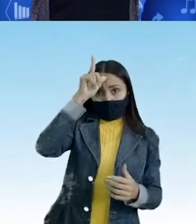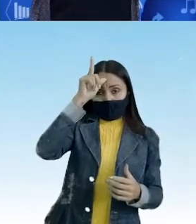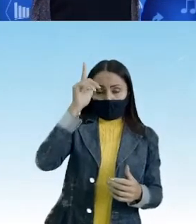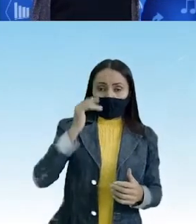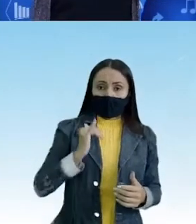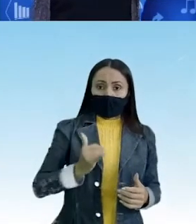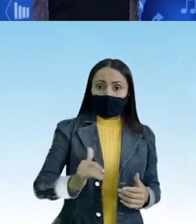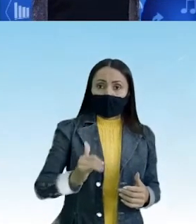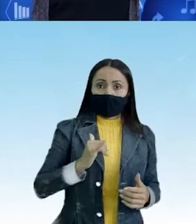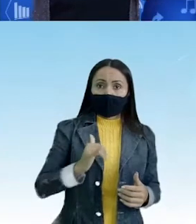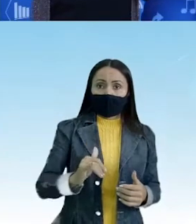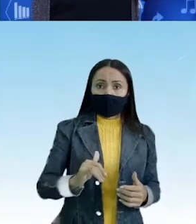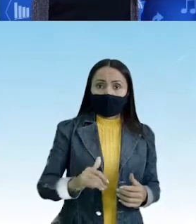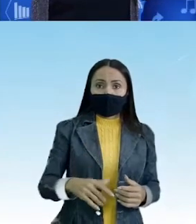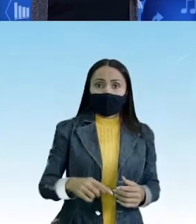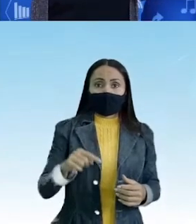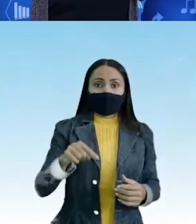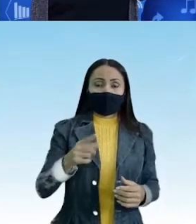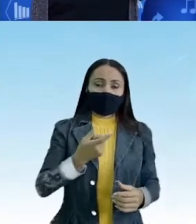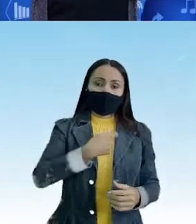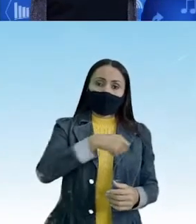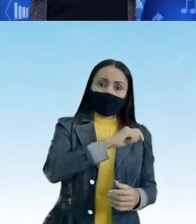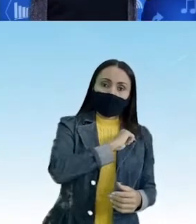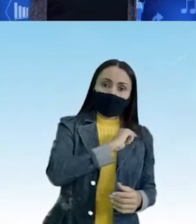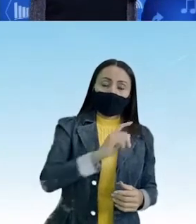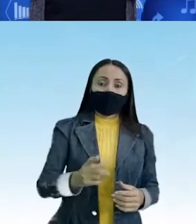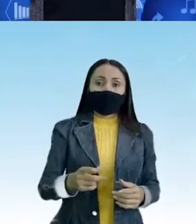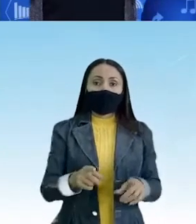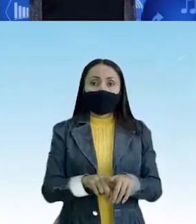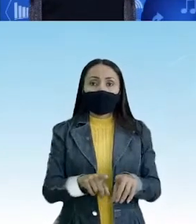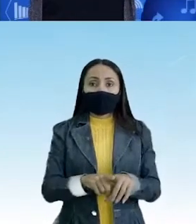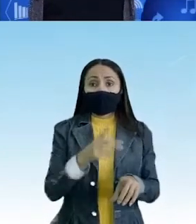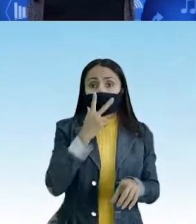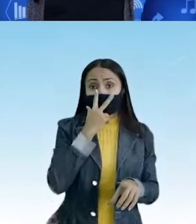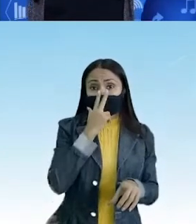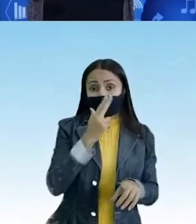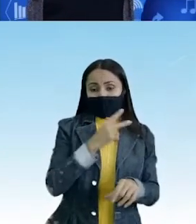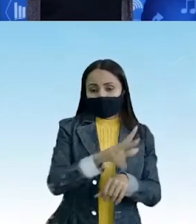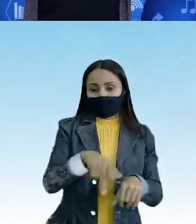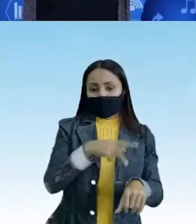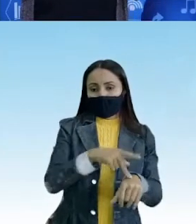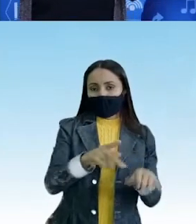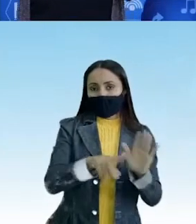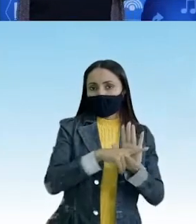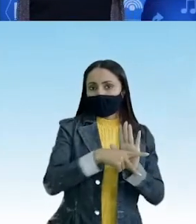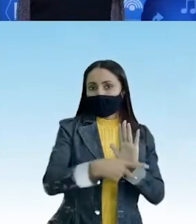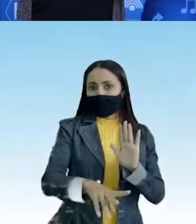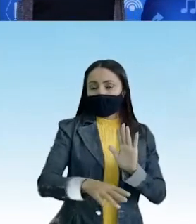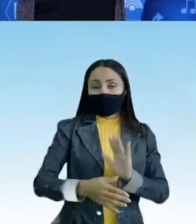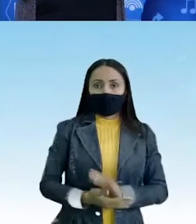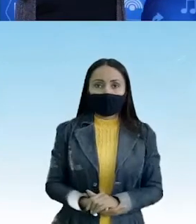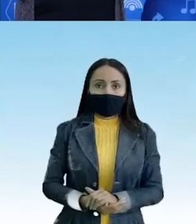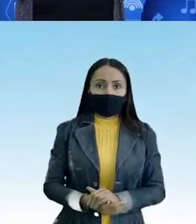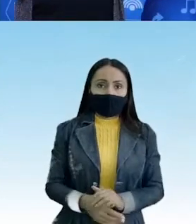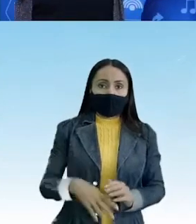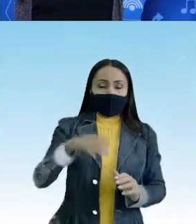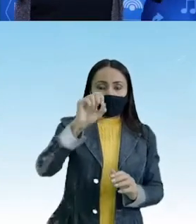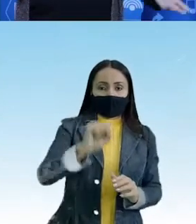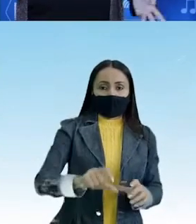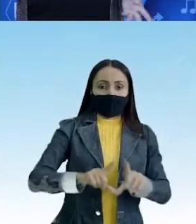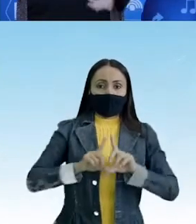porque ficaram ali os espanhóis, porque era parecido de onde eles vieram. Já no Sudeste, os japoneses,